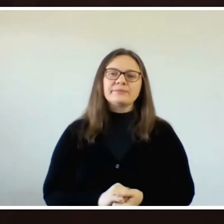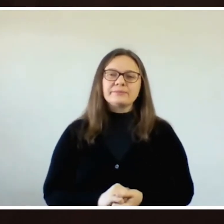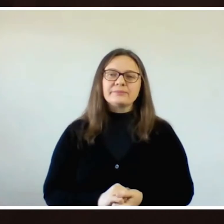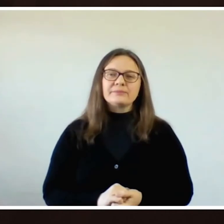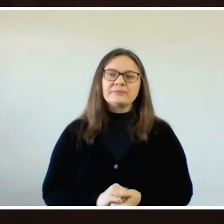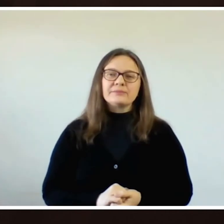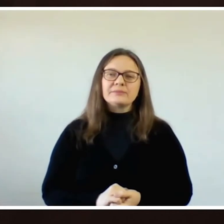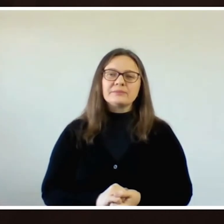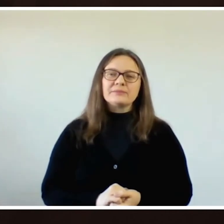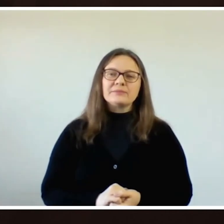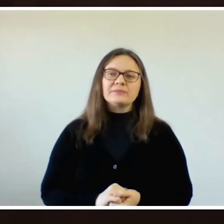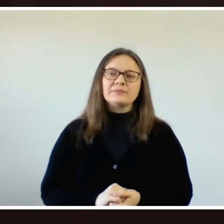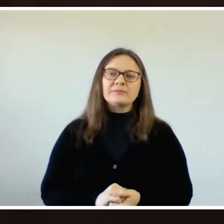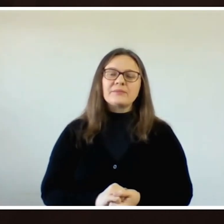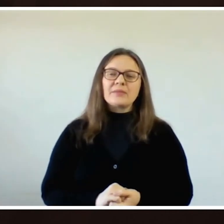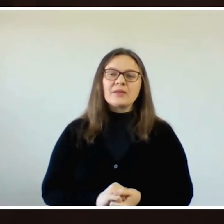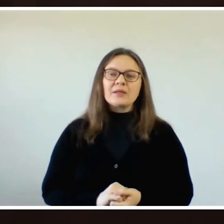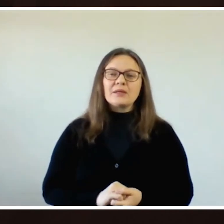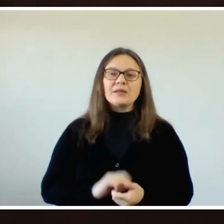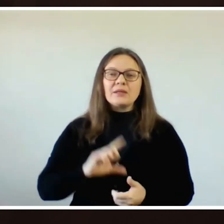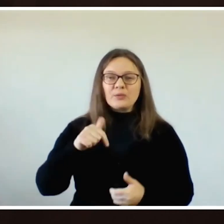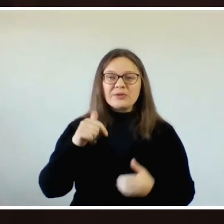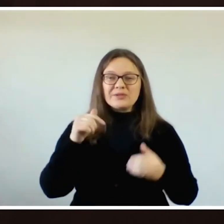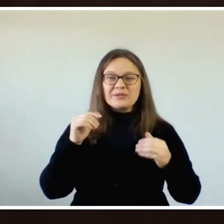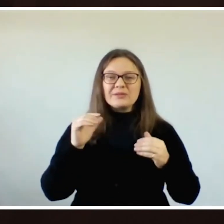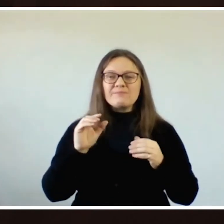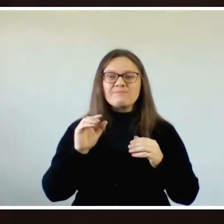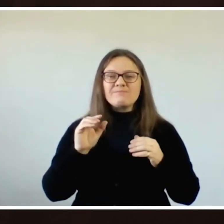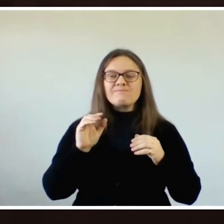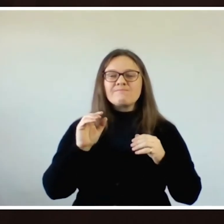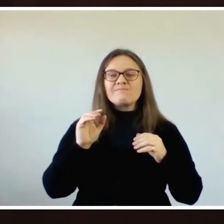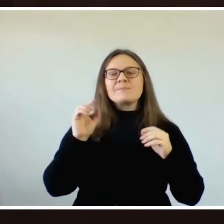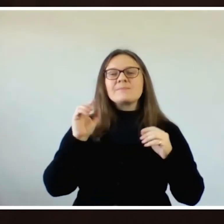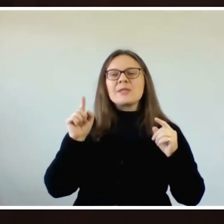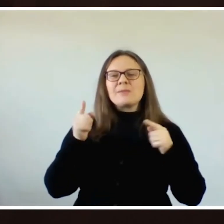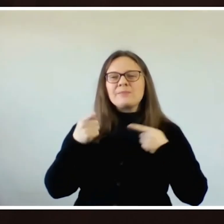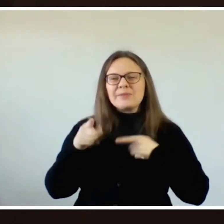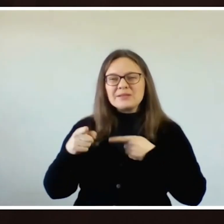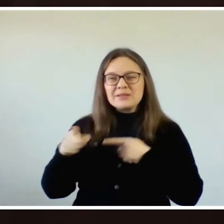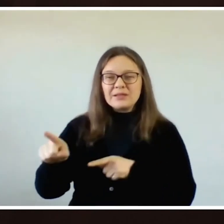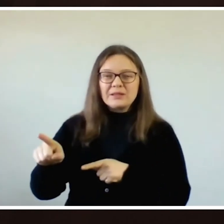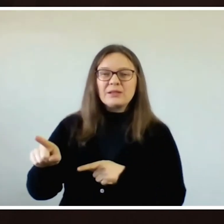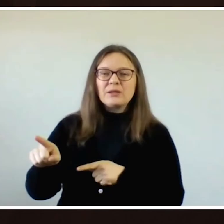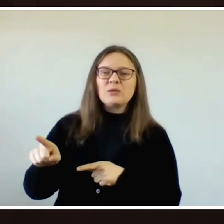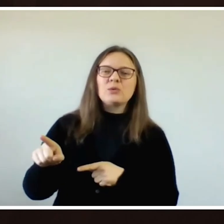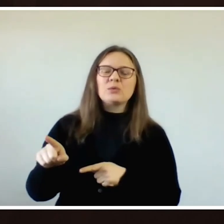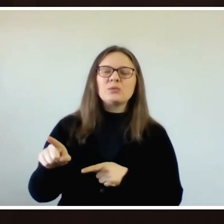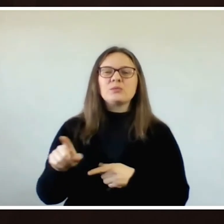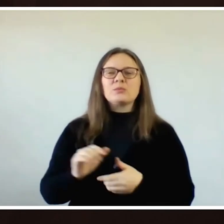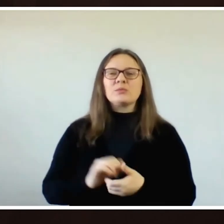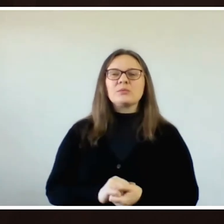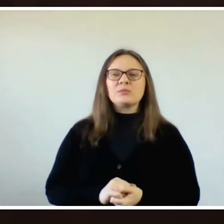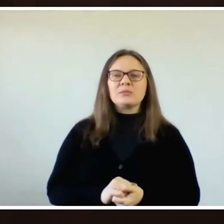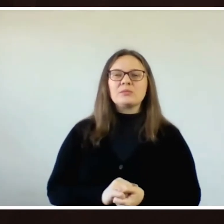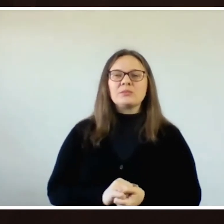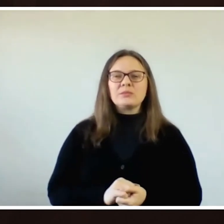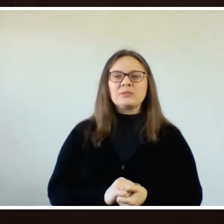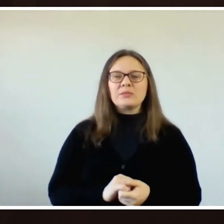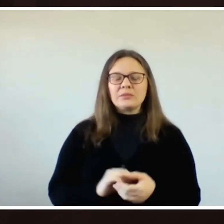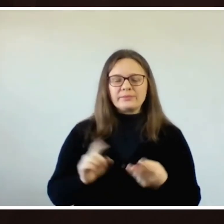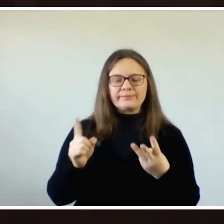perseguido bispo de Alexandria. Atanásio foi restaurado. No entanto, com a morte de Constante, do terceiro filho,